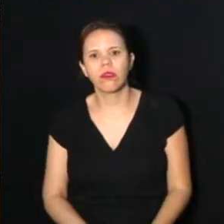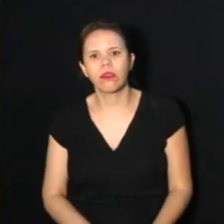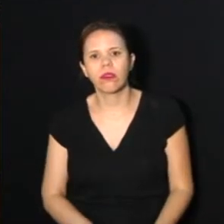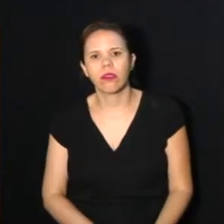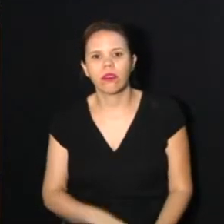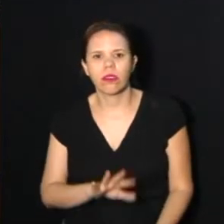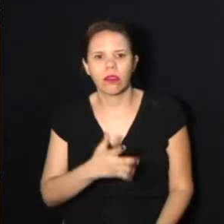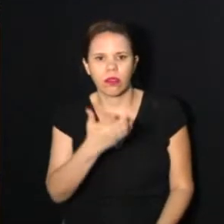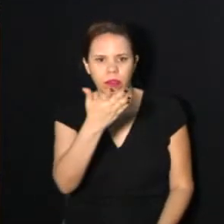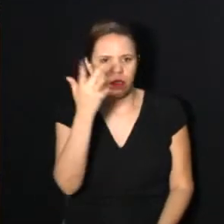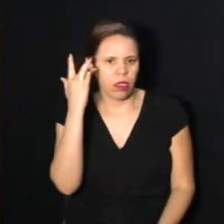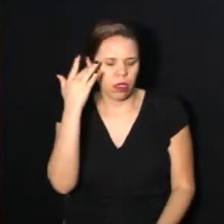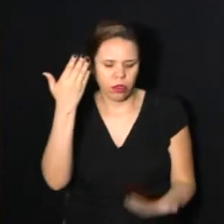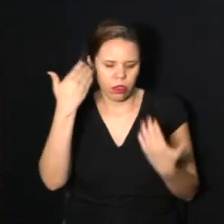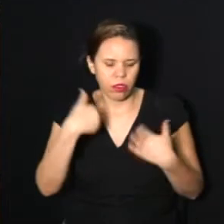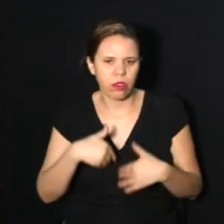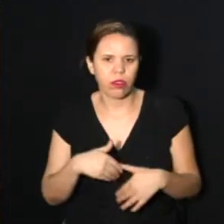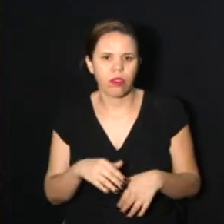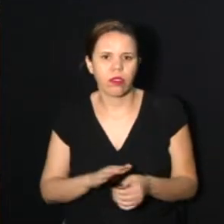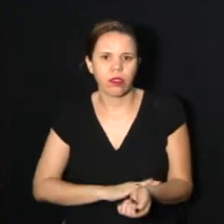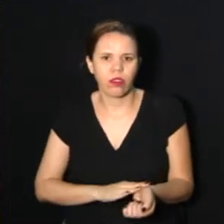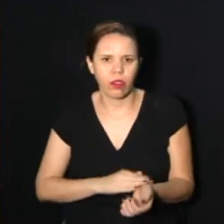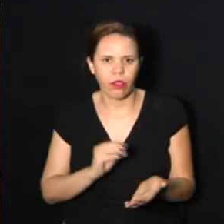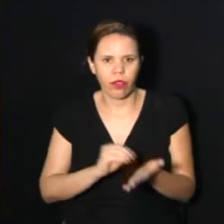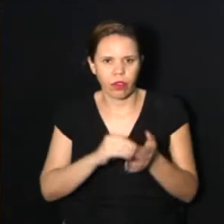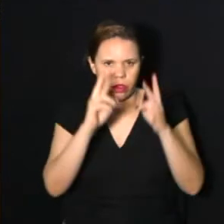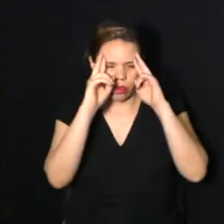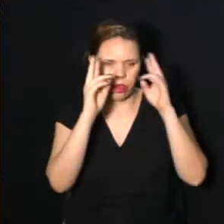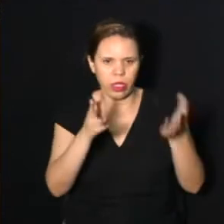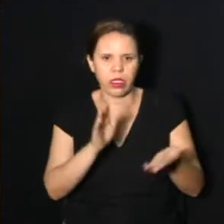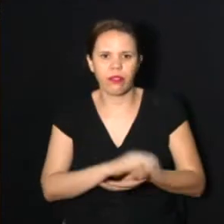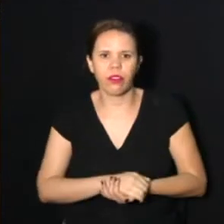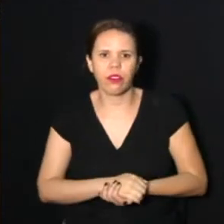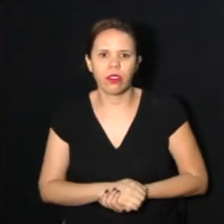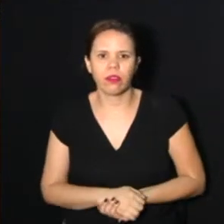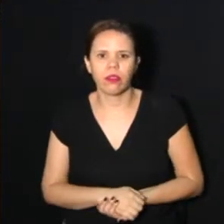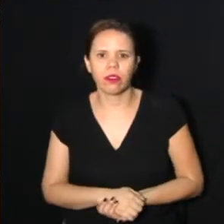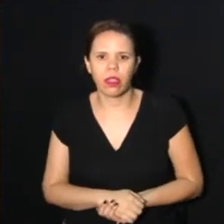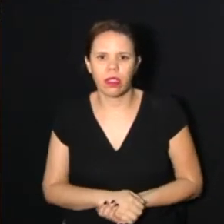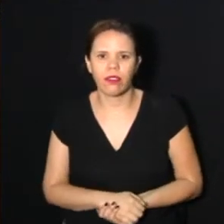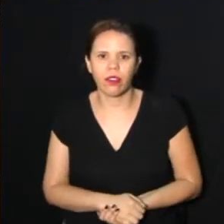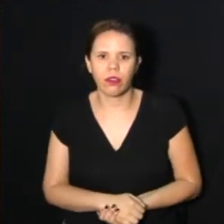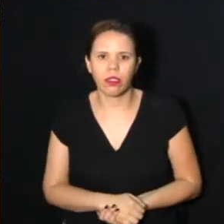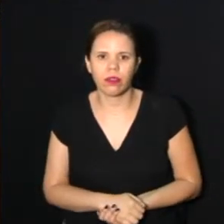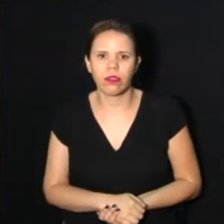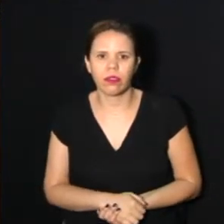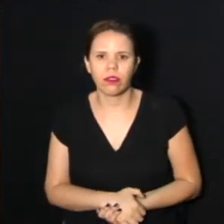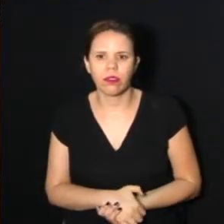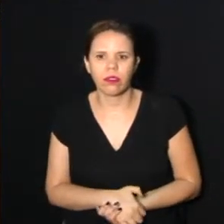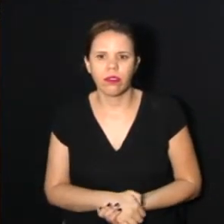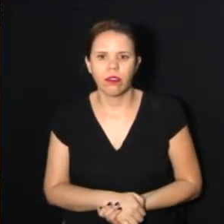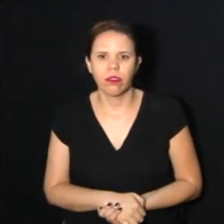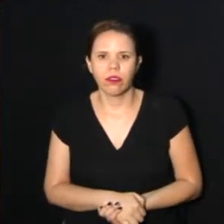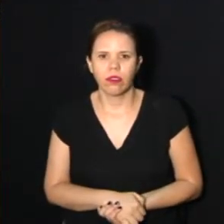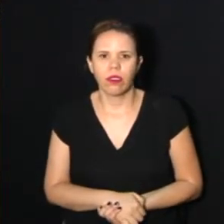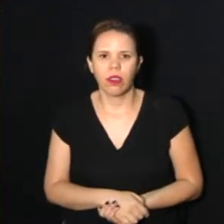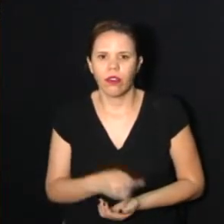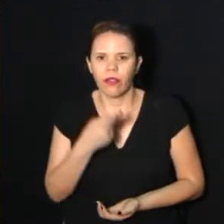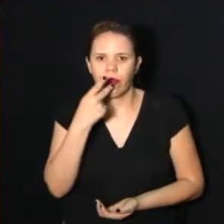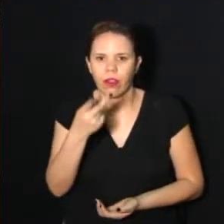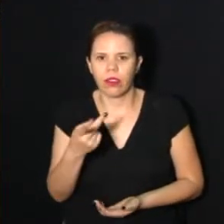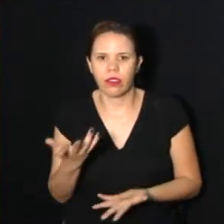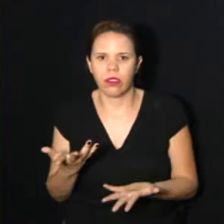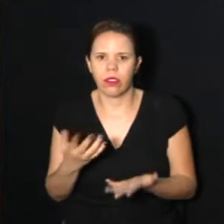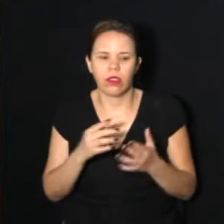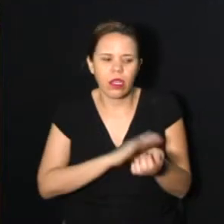Talvez o senhor ache que eu esteja nervoso. Tá, eu faltei com respeito aqui com o senhor? Não. Eu faltei? Não. Mas eu faltei com o senhor. Eu não falei que o senhor está nervoso. E o pedido de vista,